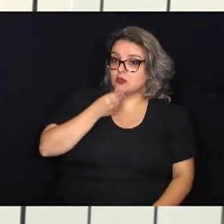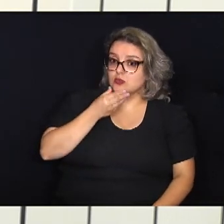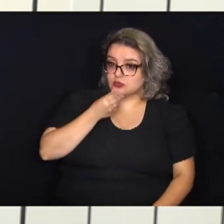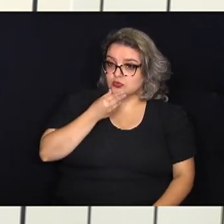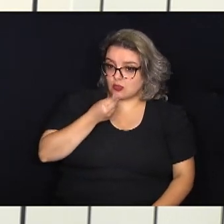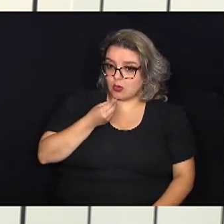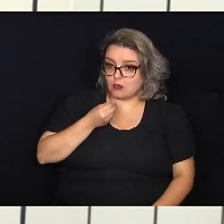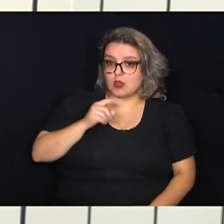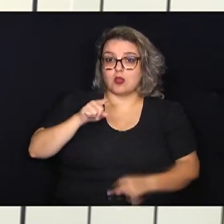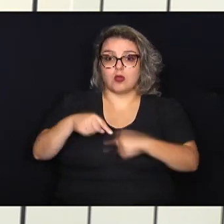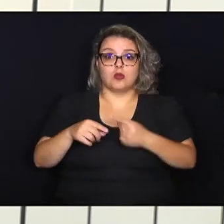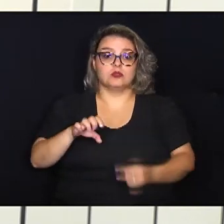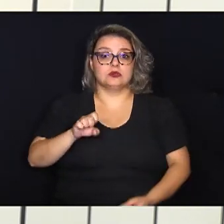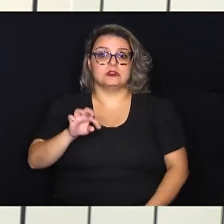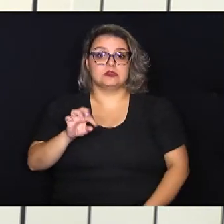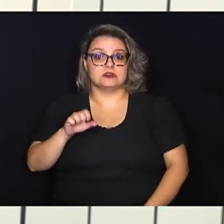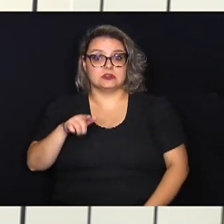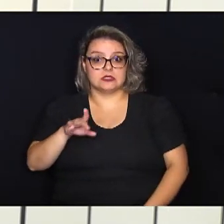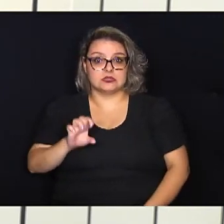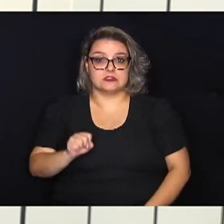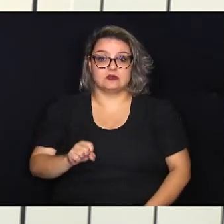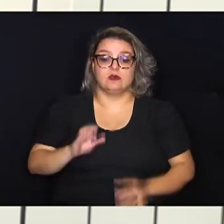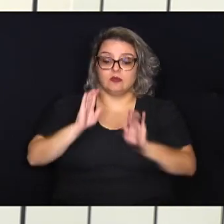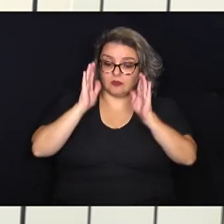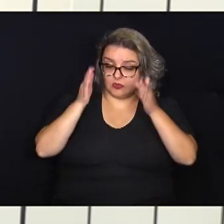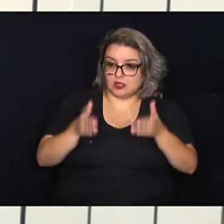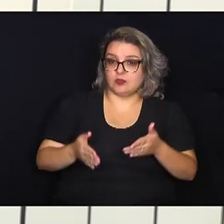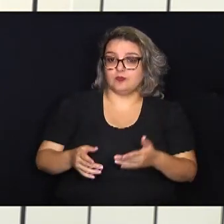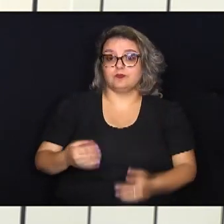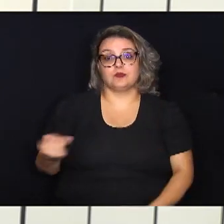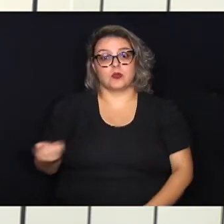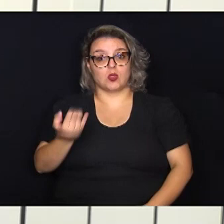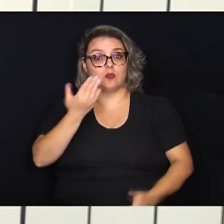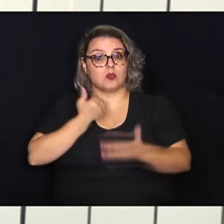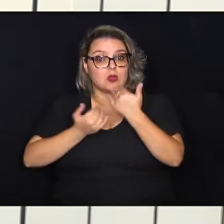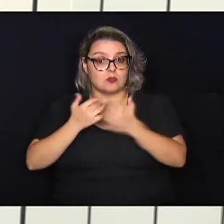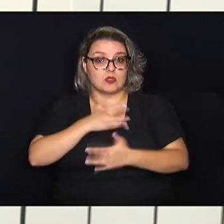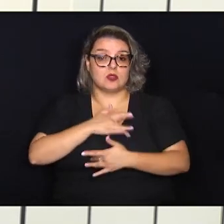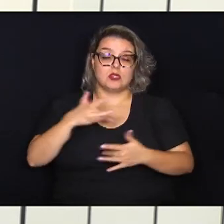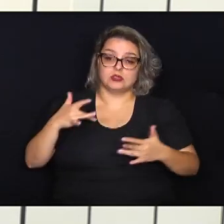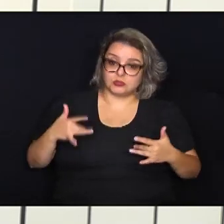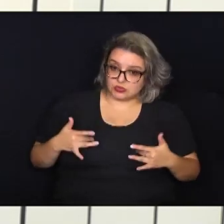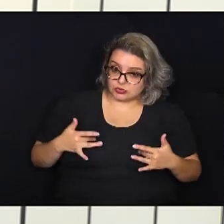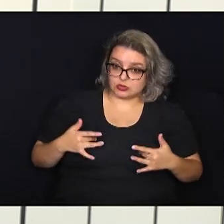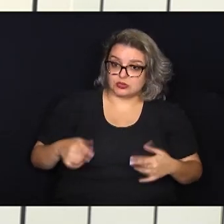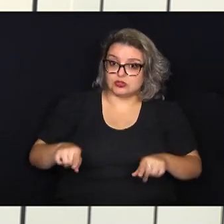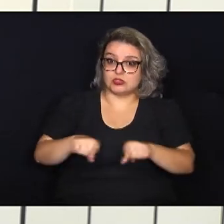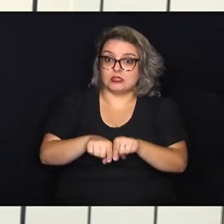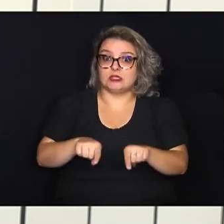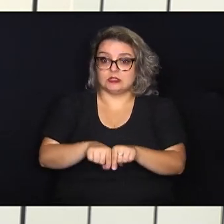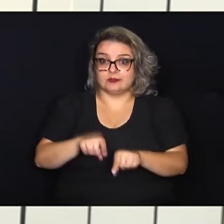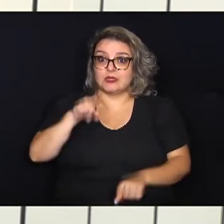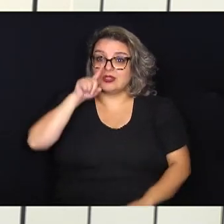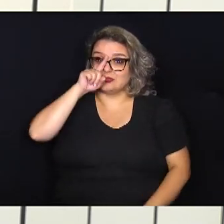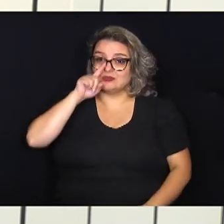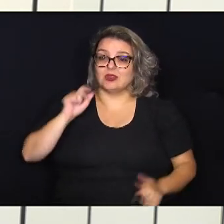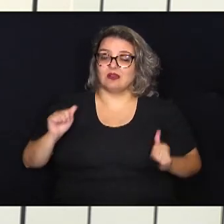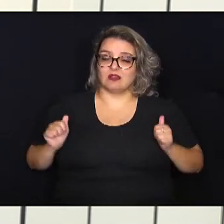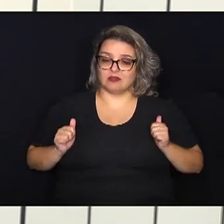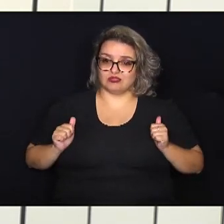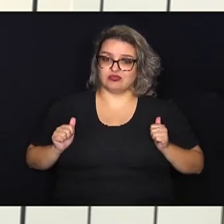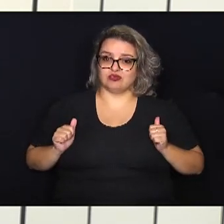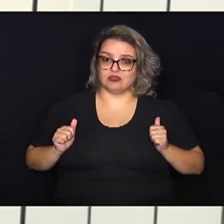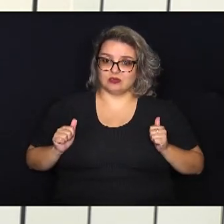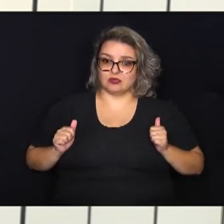Outros estandes vão focar na importância da alimentação saudável e nos riscos do sedentarismo.